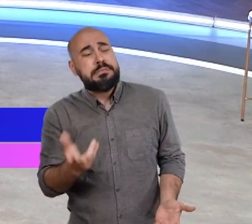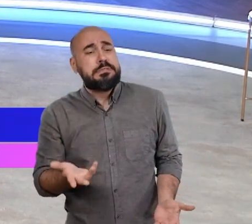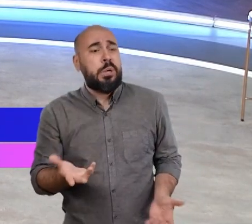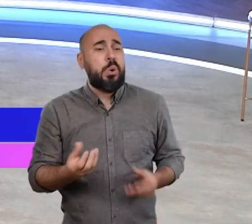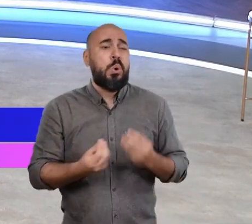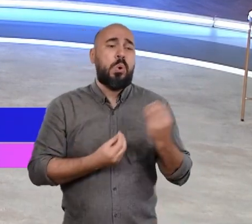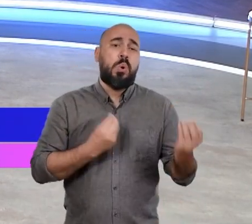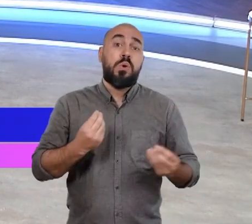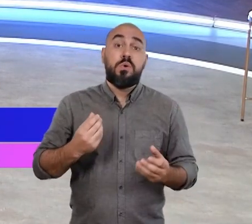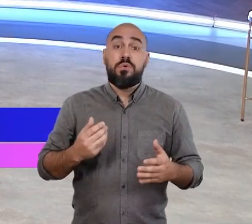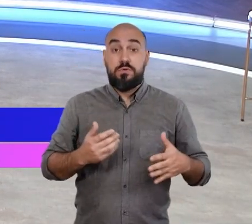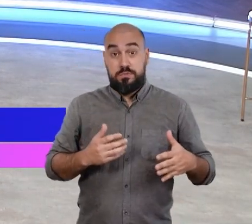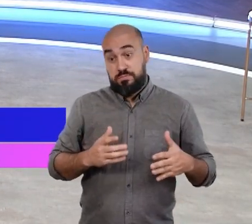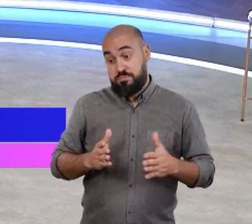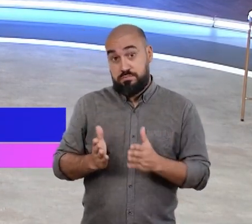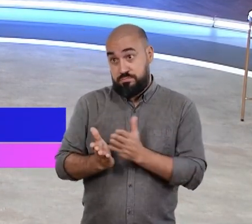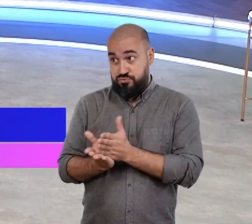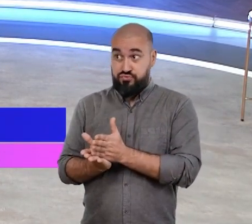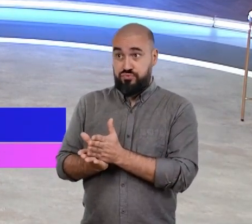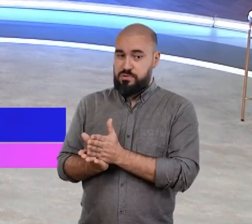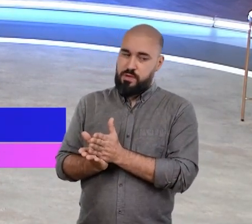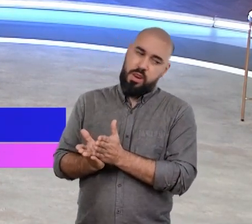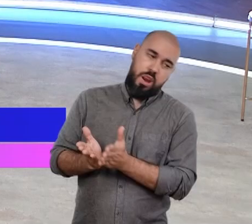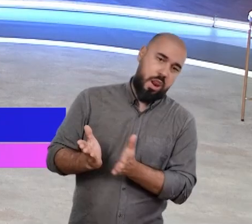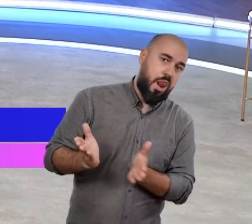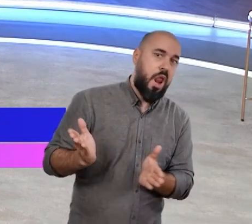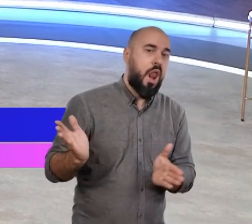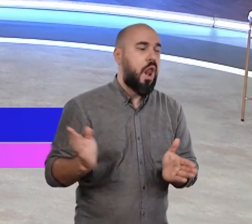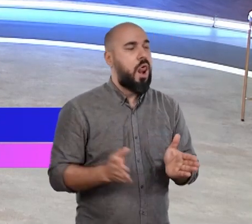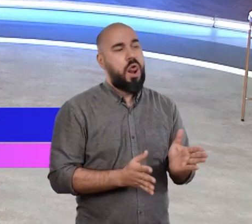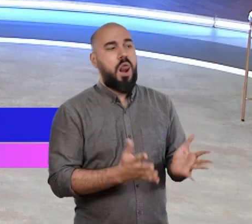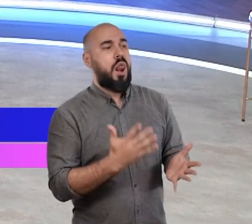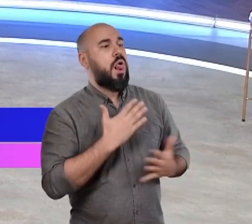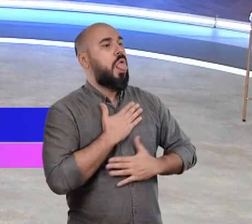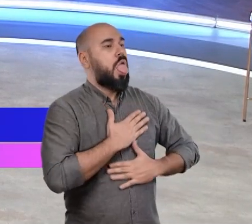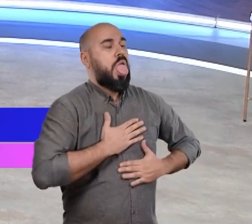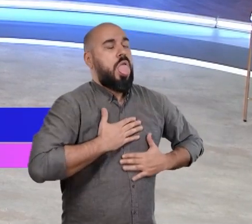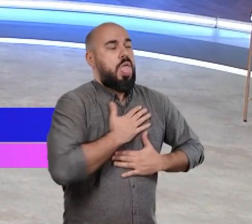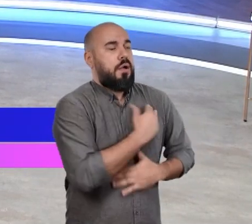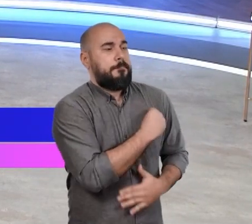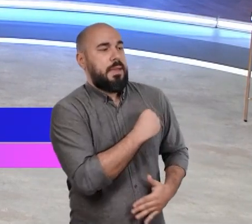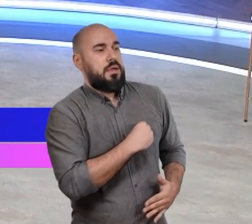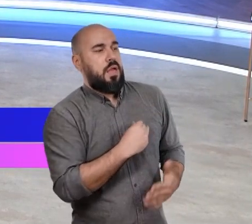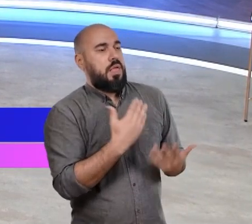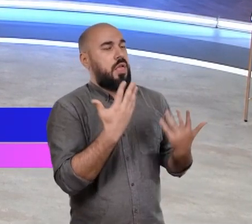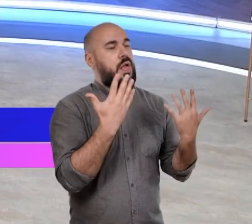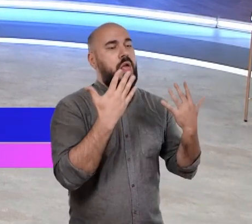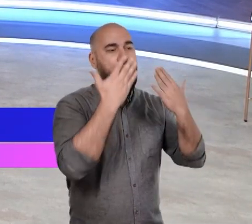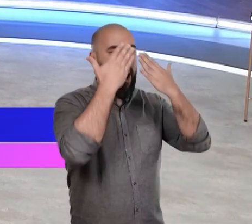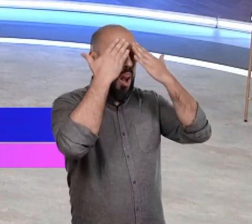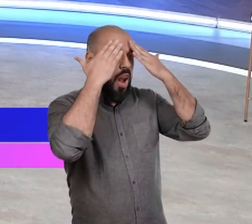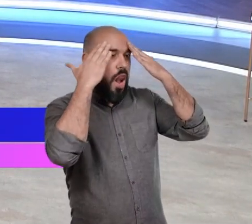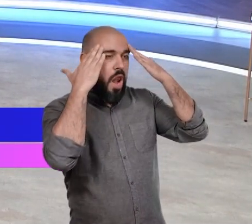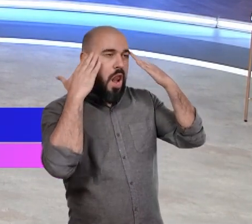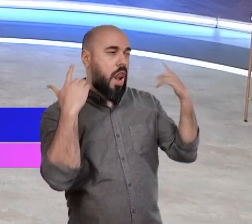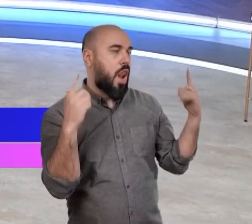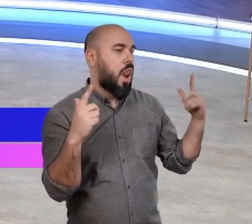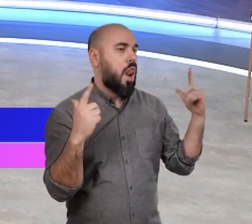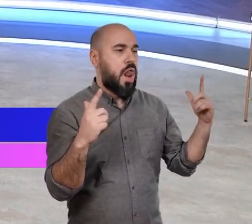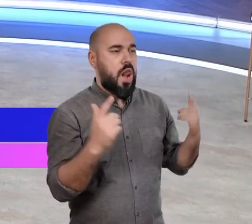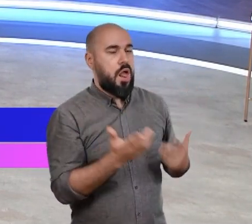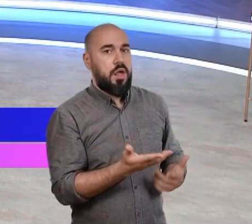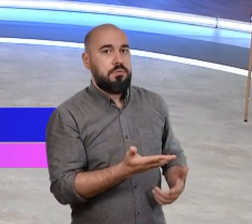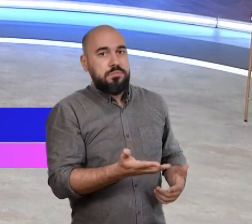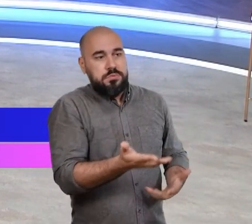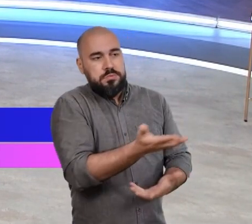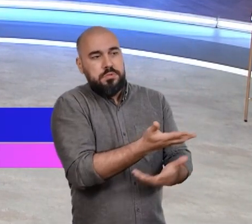quais você andou e hoje colhe terríveis consequências. O seu passado pode ser